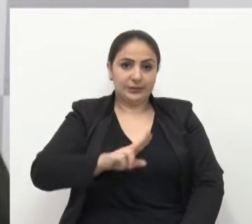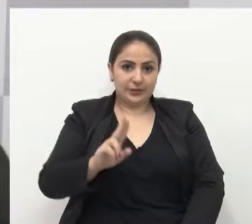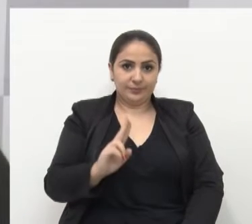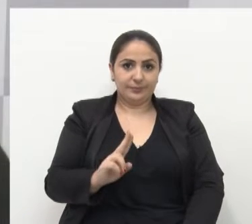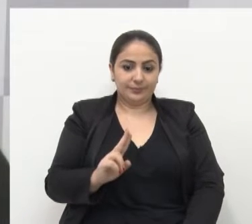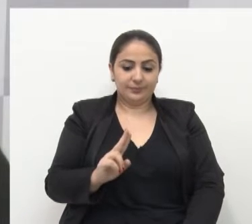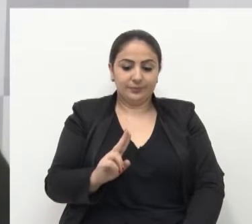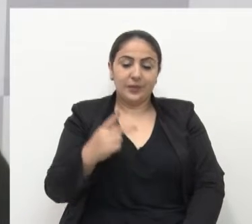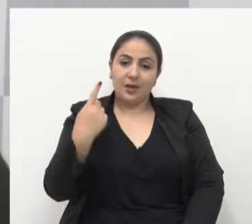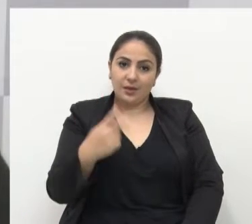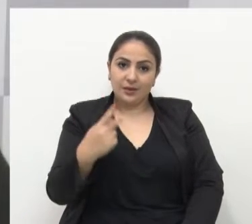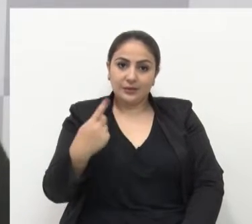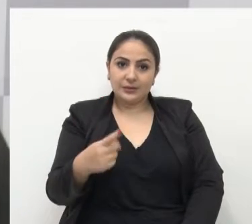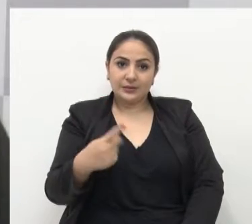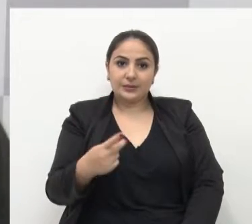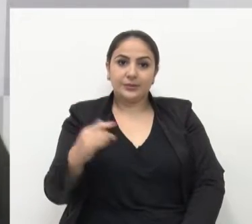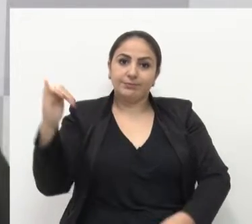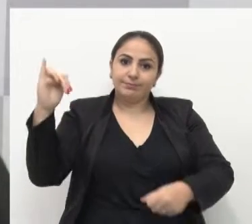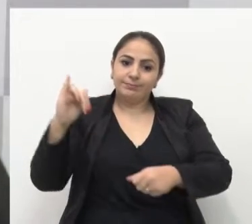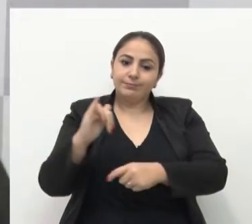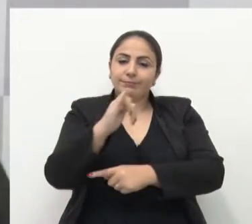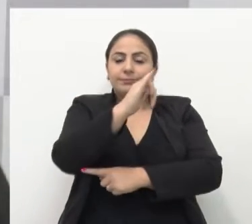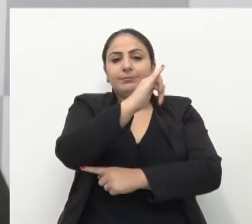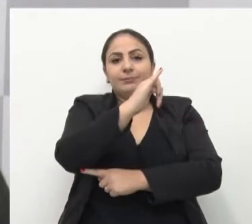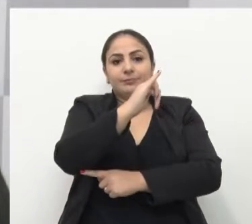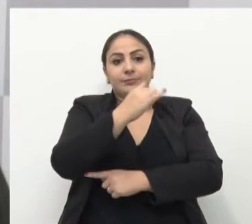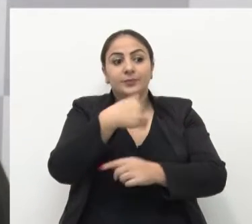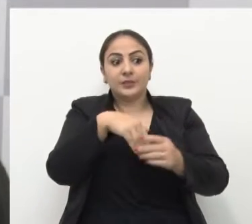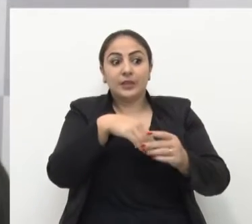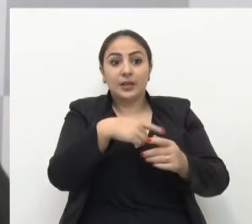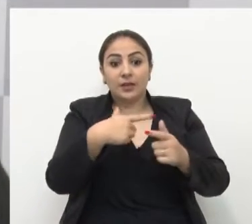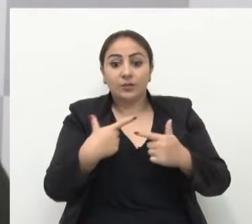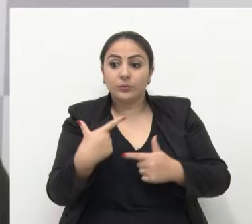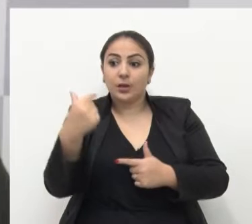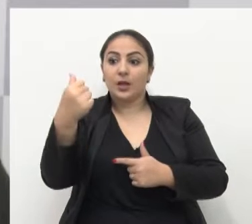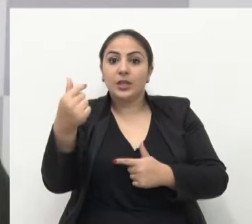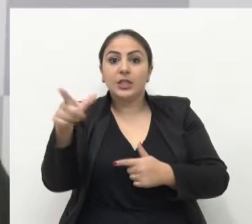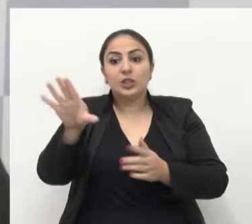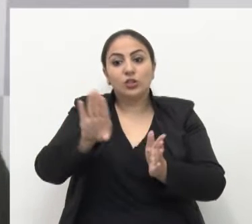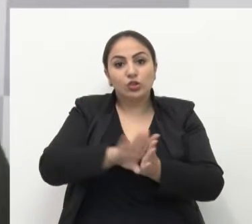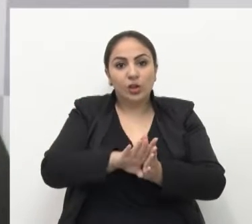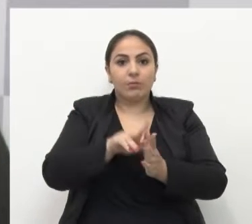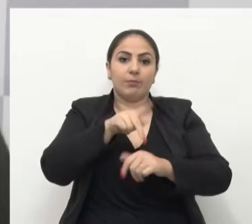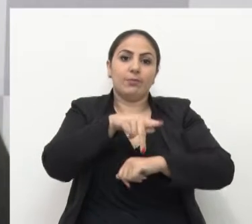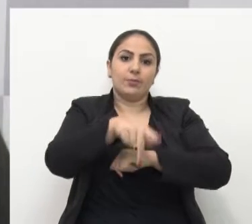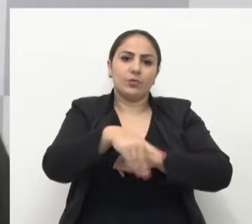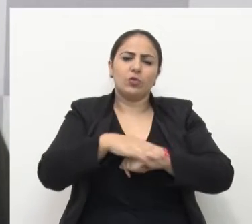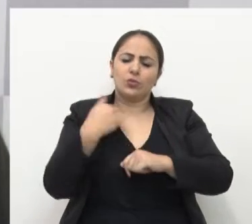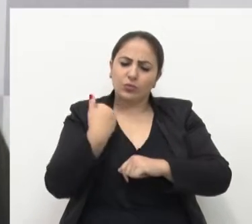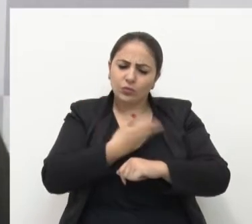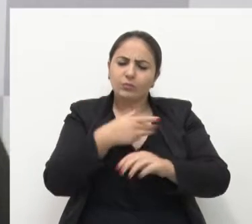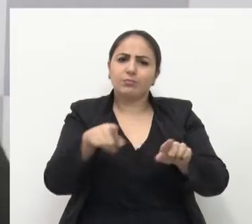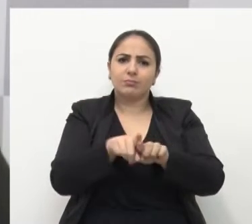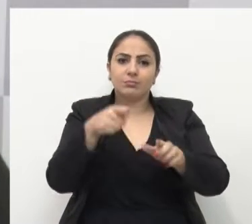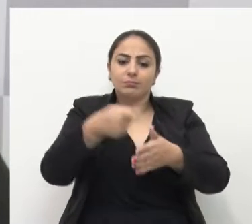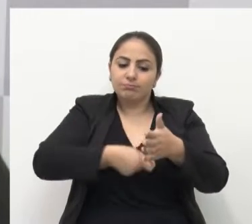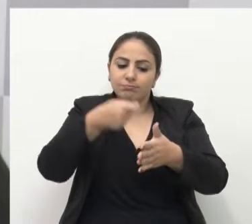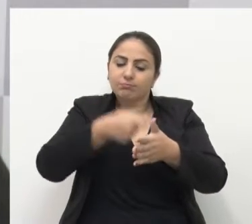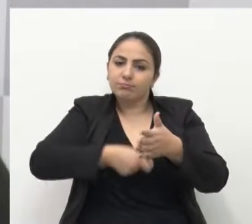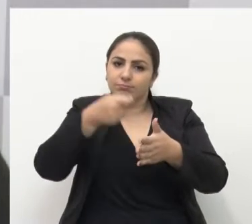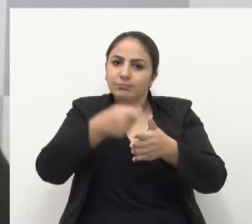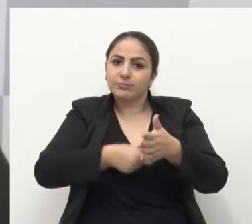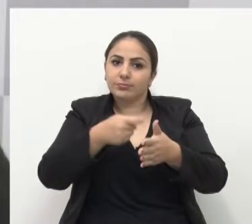a a as linhas que saem e chegam a passo fundo né nós também estamos batalhando